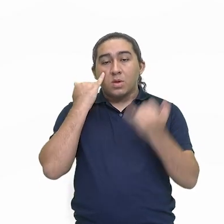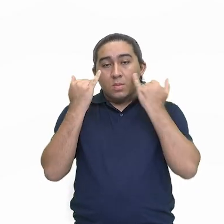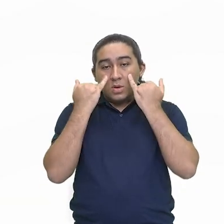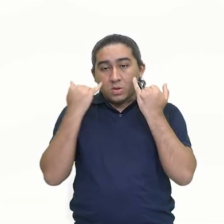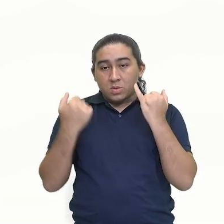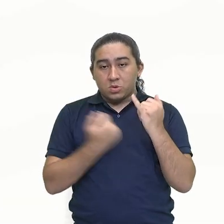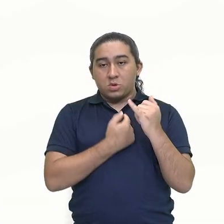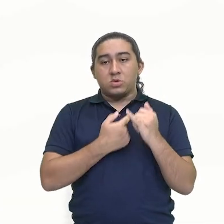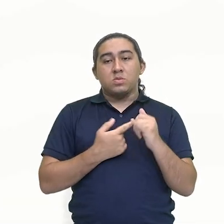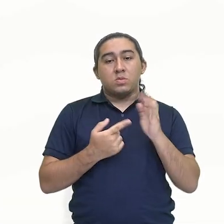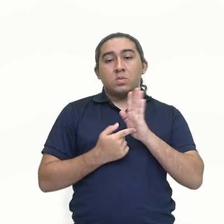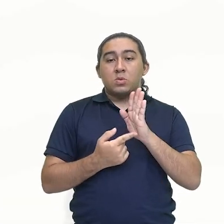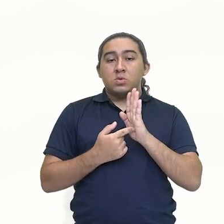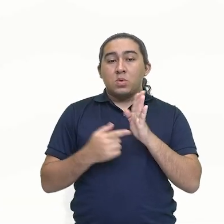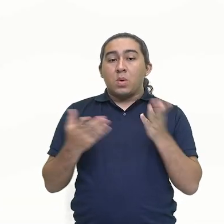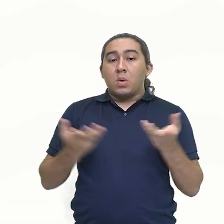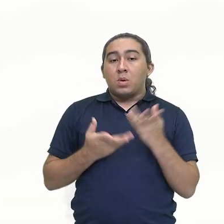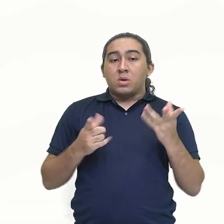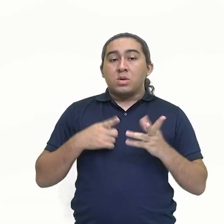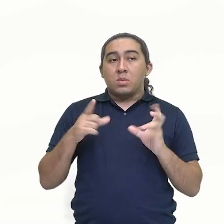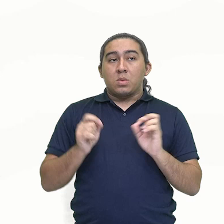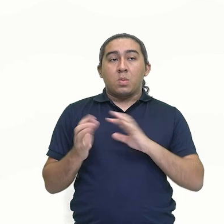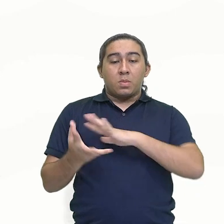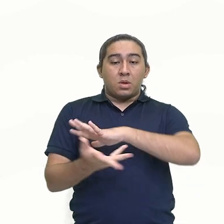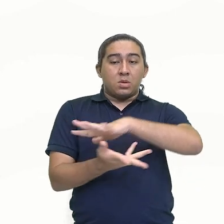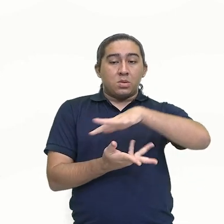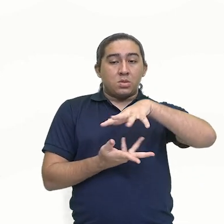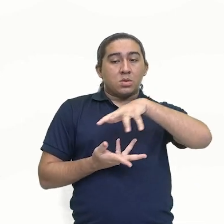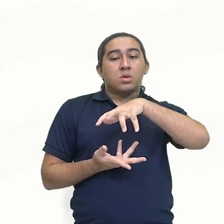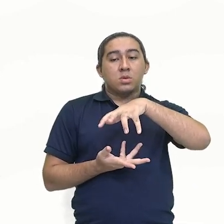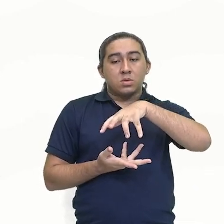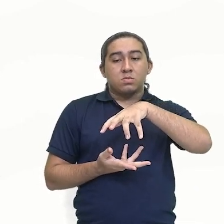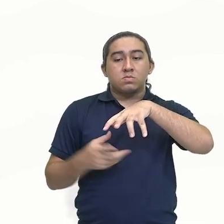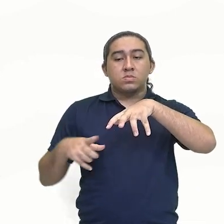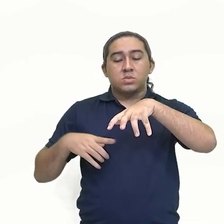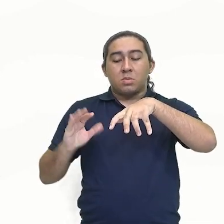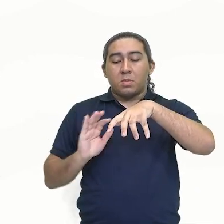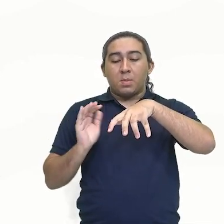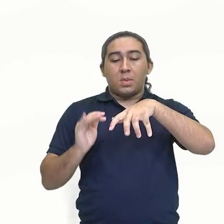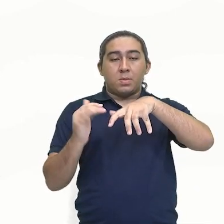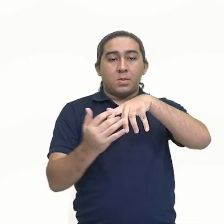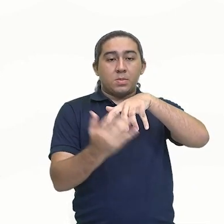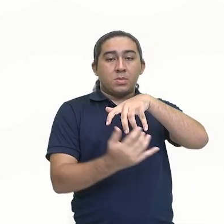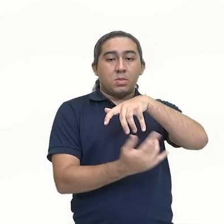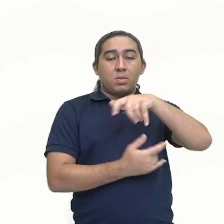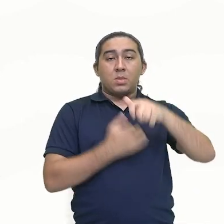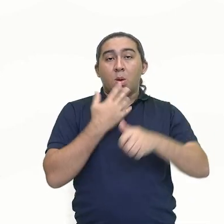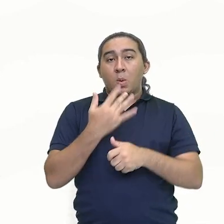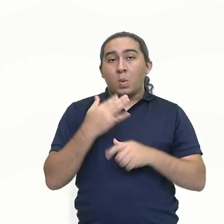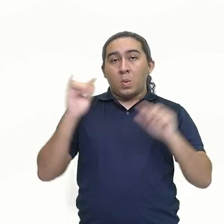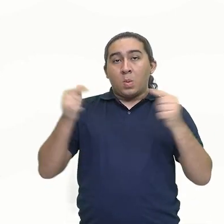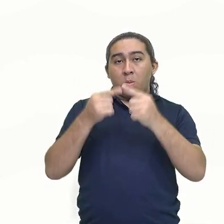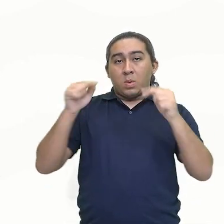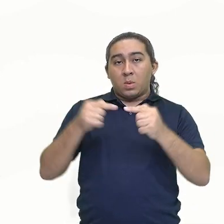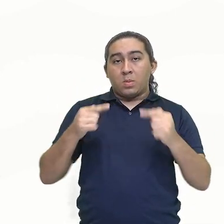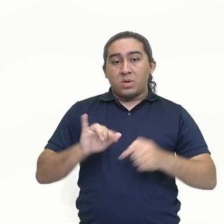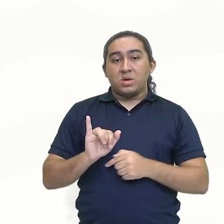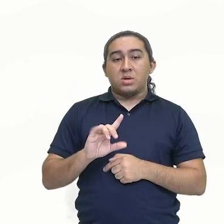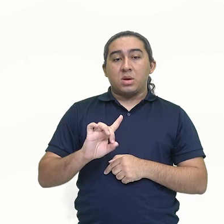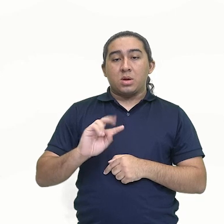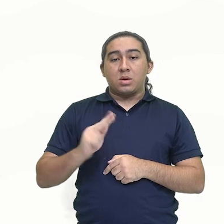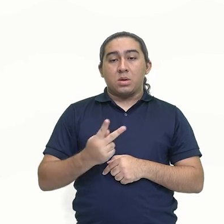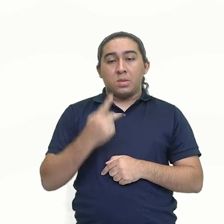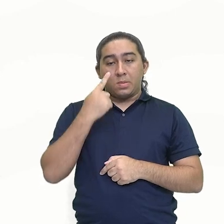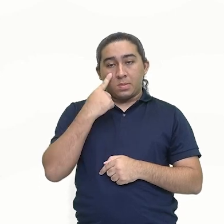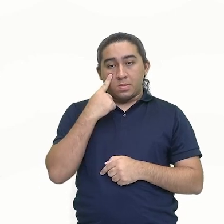planeta inteiro, né, dividido por categorias de IDH que a gente falou ainda agora. Olha só aí o que a gente falou. Vamos ver primeiro